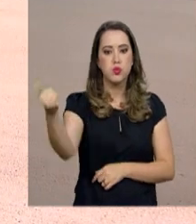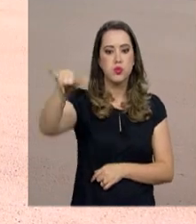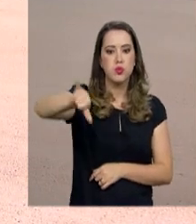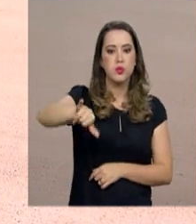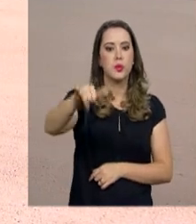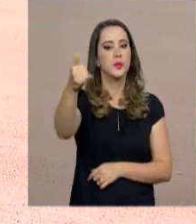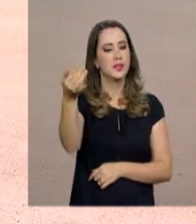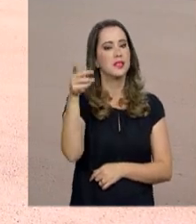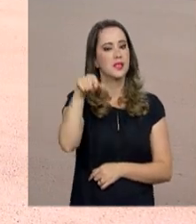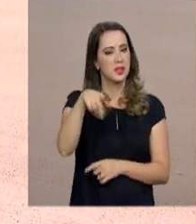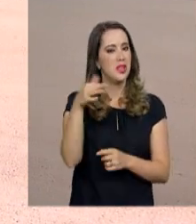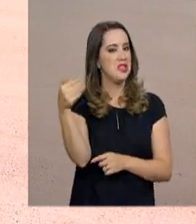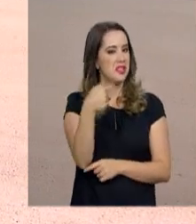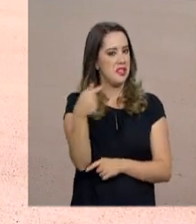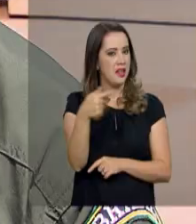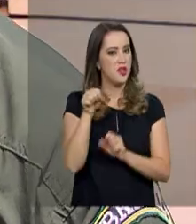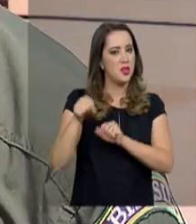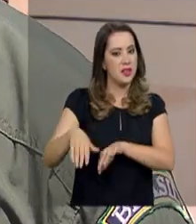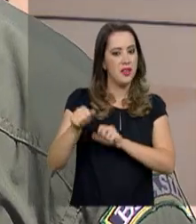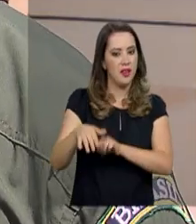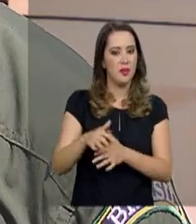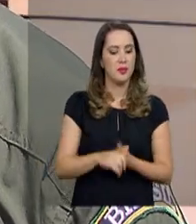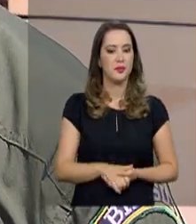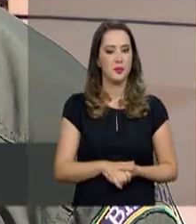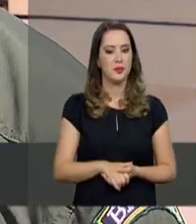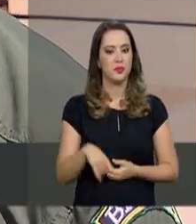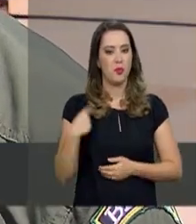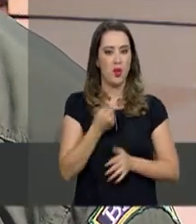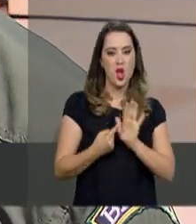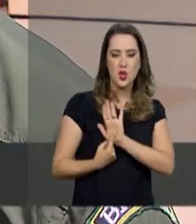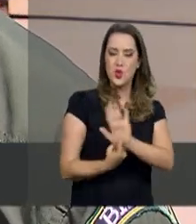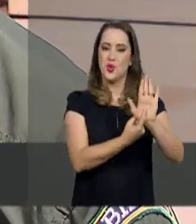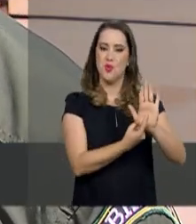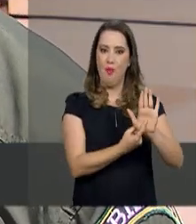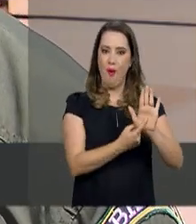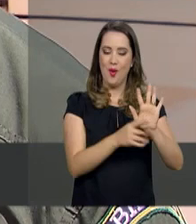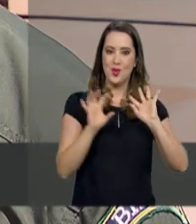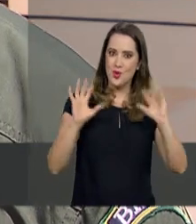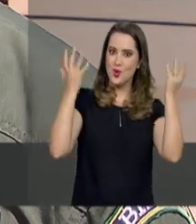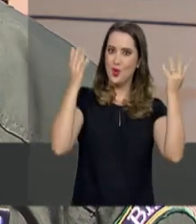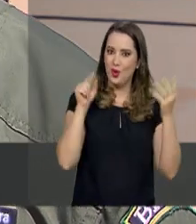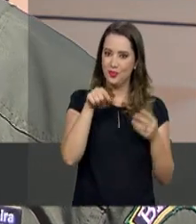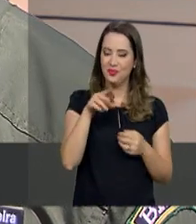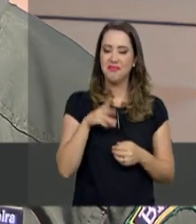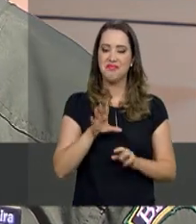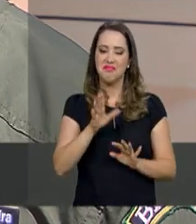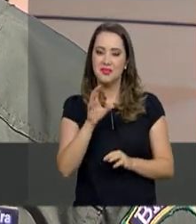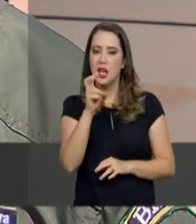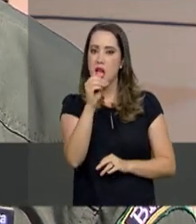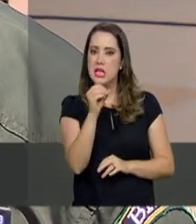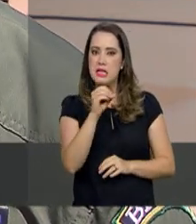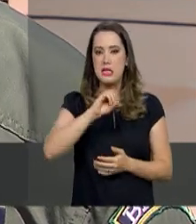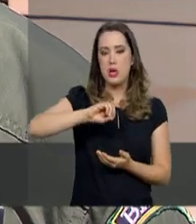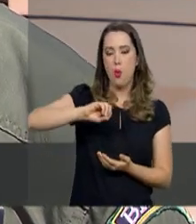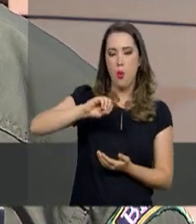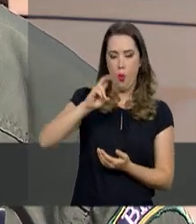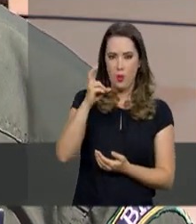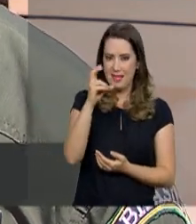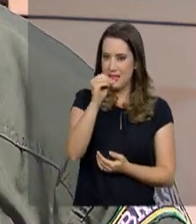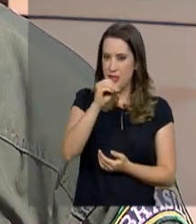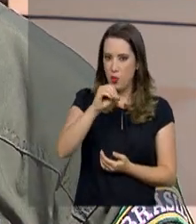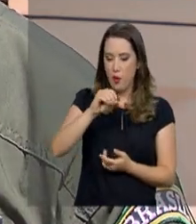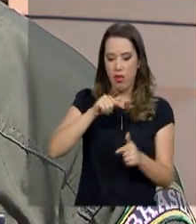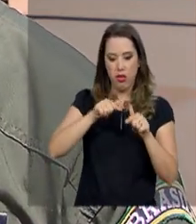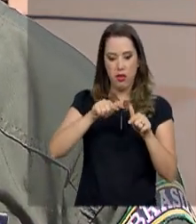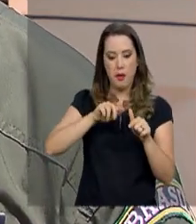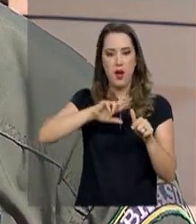da Independência em 7 de setembro. Nosso show na Esquadrilha da Fumaça, ele é composto de aproximadamente 50 manobras. Elas são